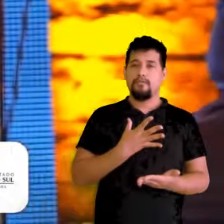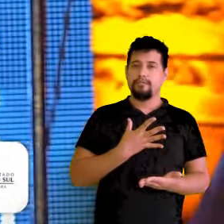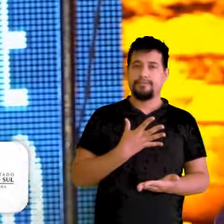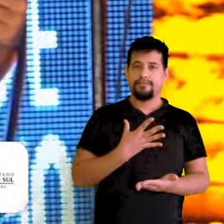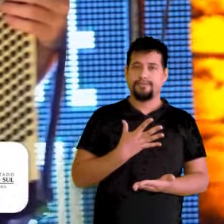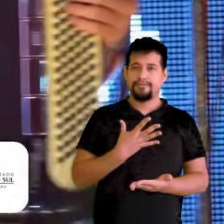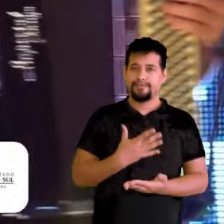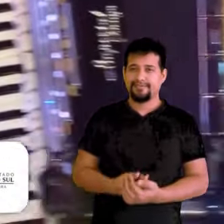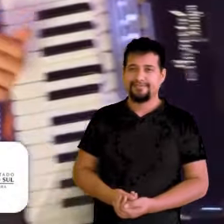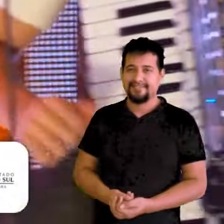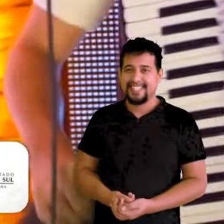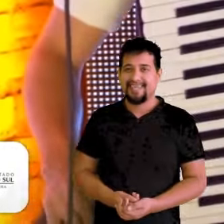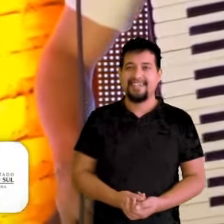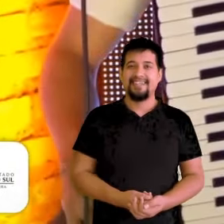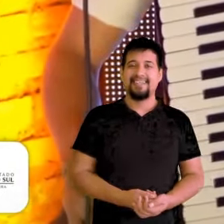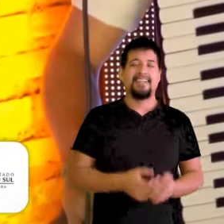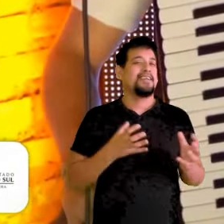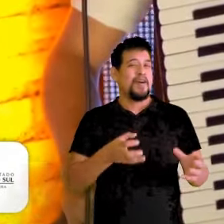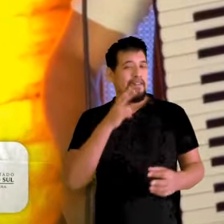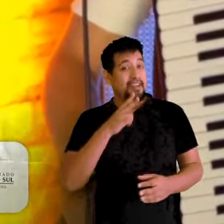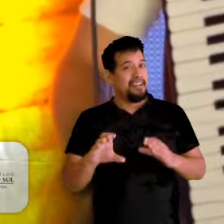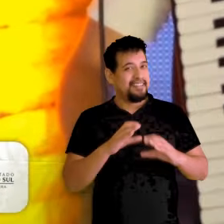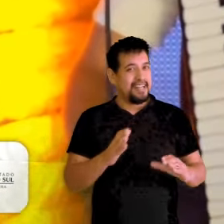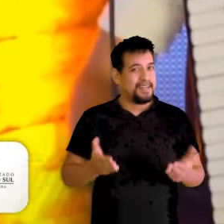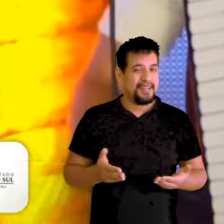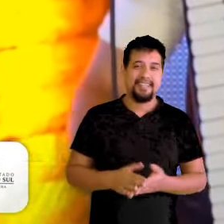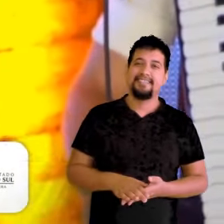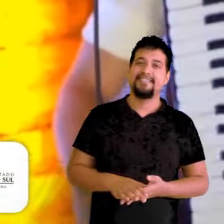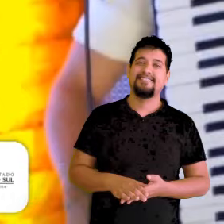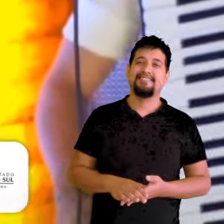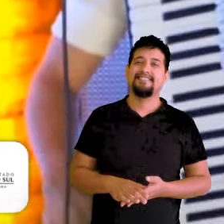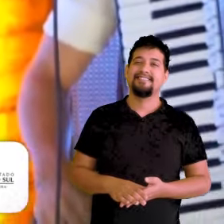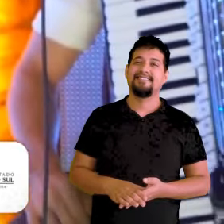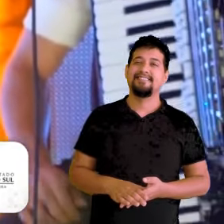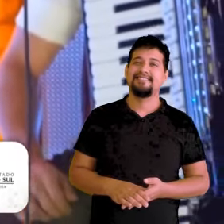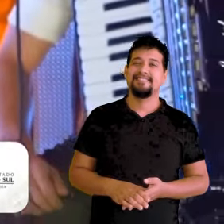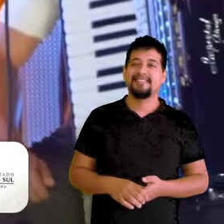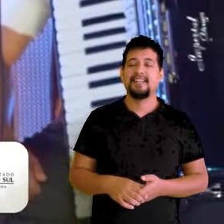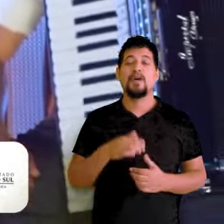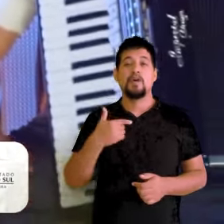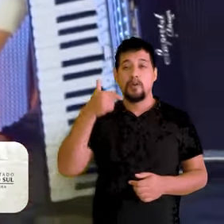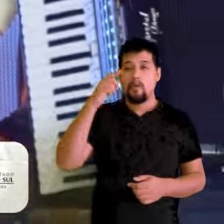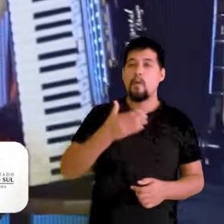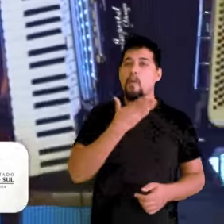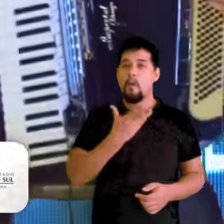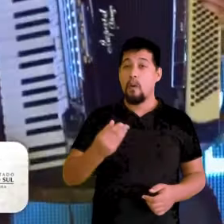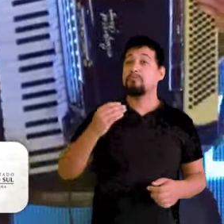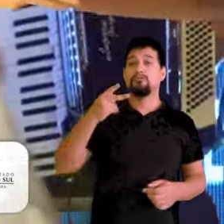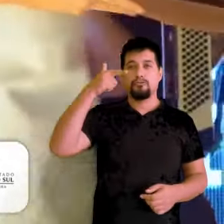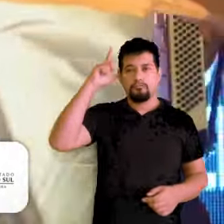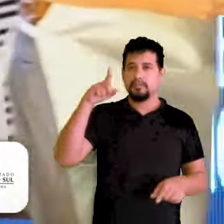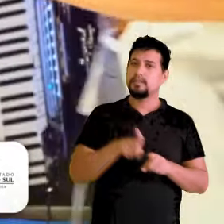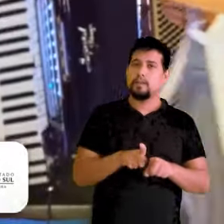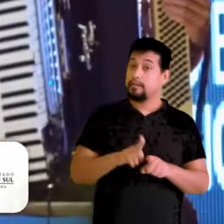vamos cantar o novo. Ah, é? Eu quero ver cantar agora. Cavaleiros de Ontem. Esse chamamé que está